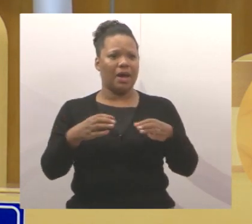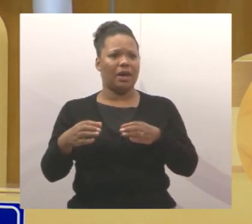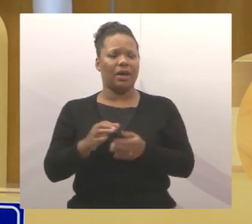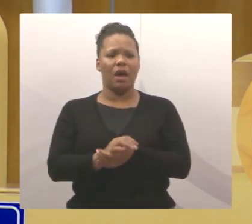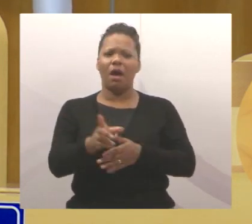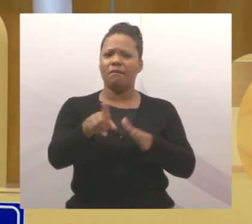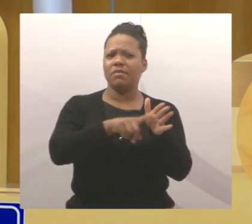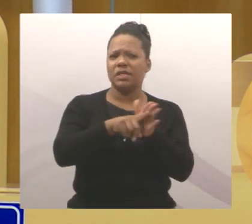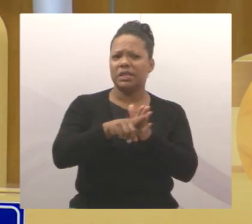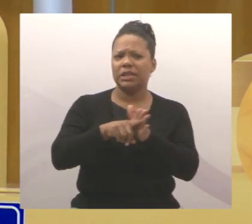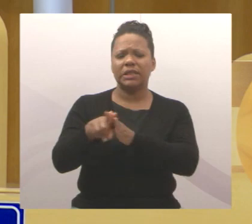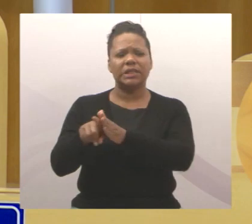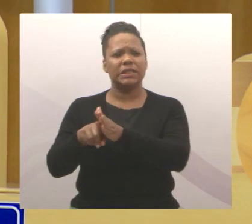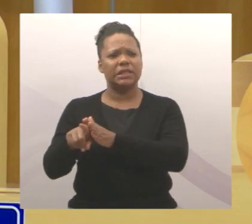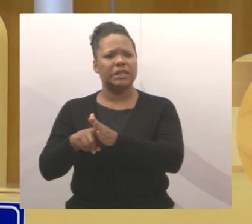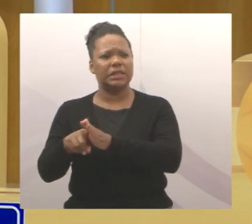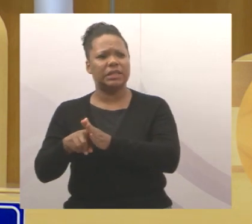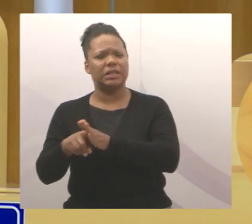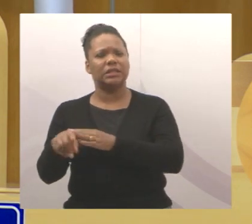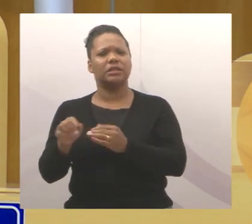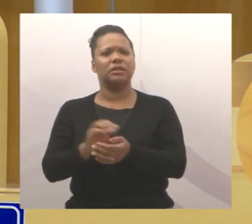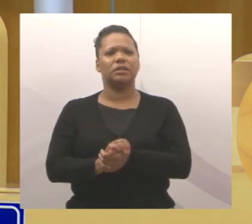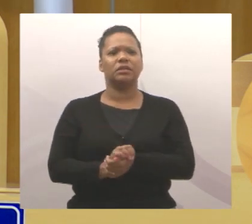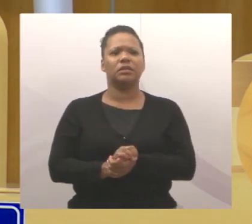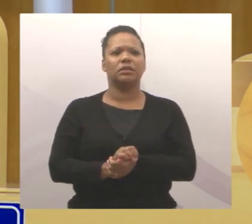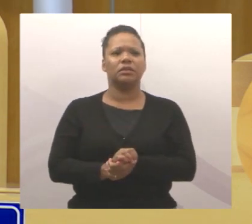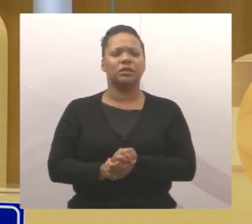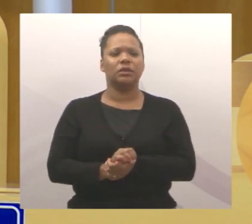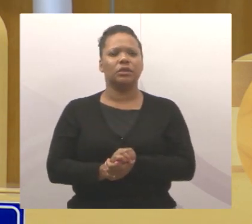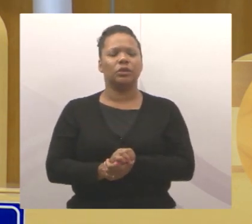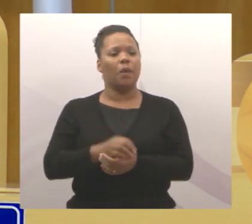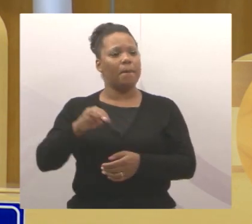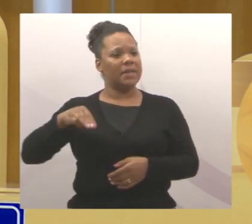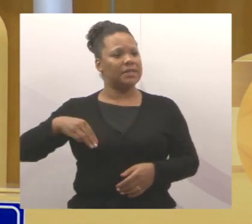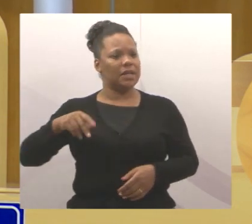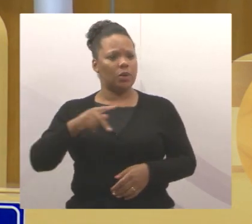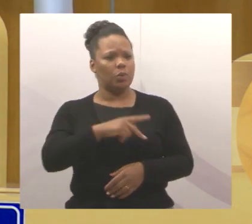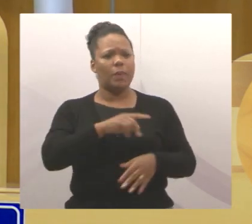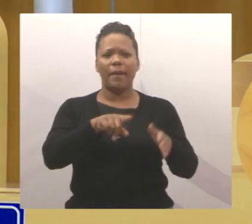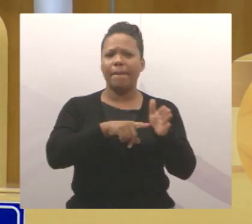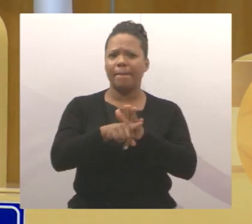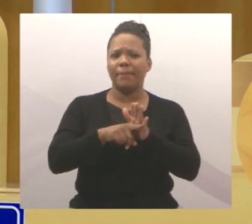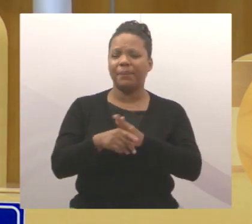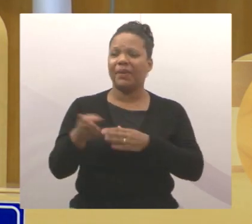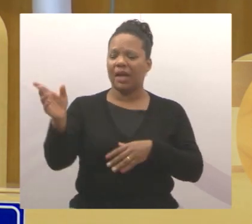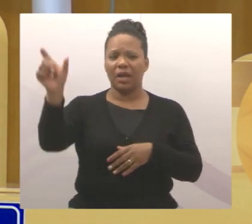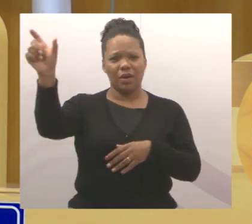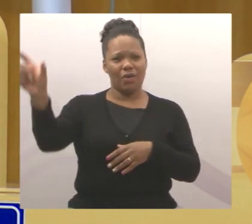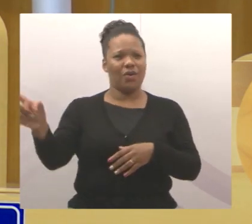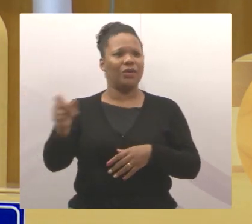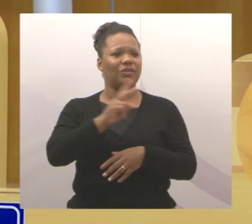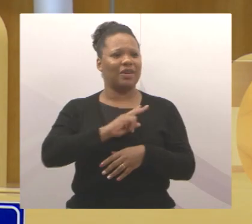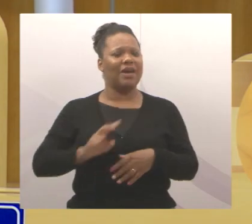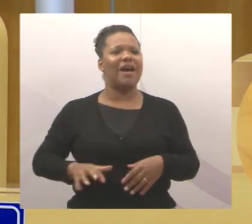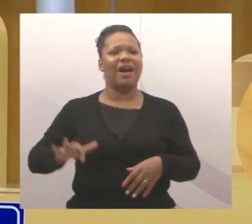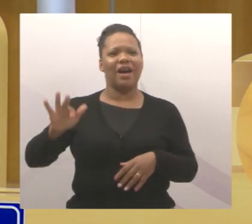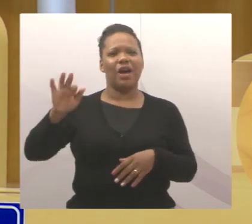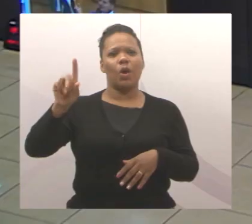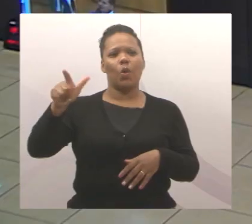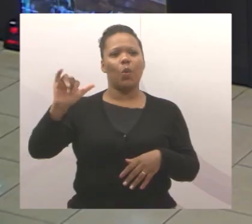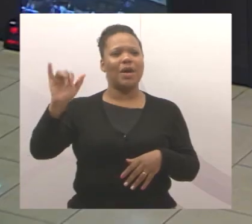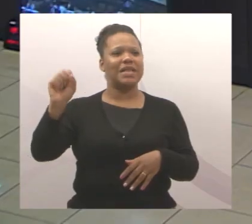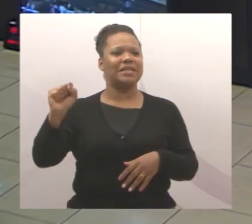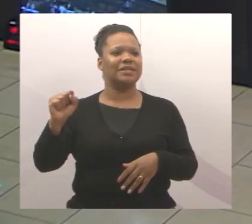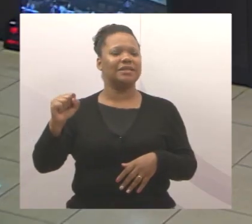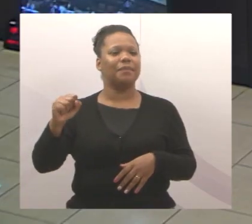de apuração, são objetos de impugnação por parte do Ministério Público. E aqui está o vereador Flavinho, que na